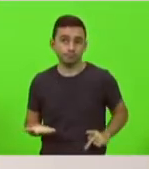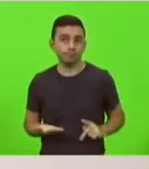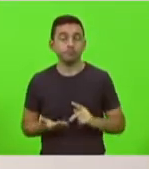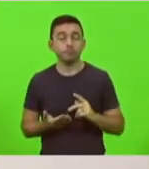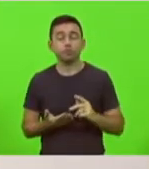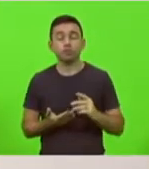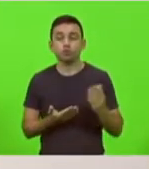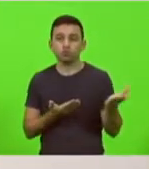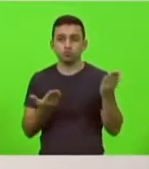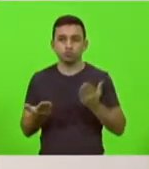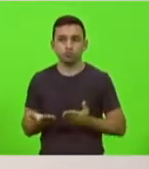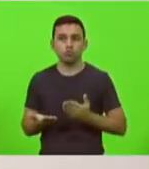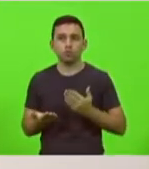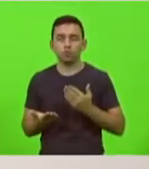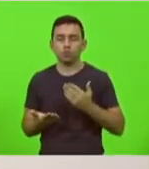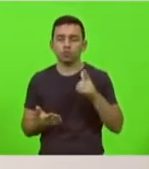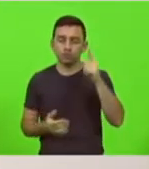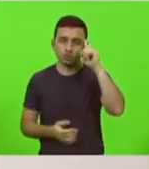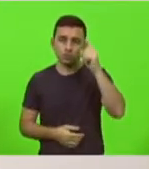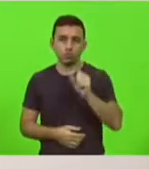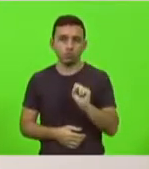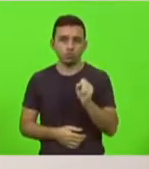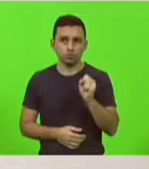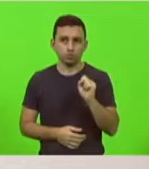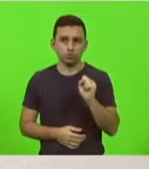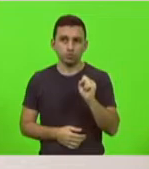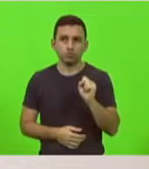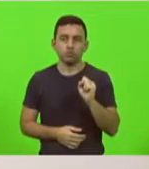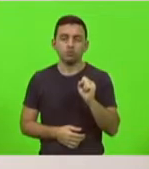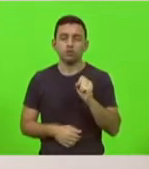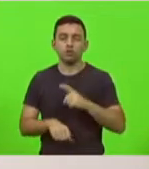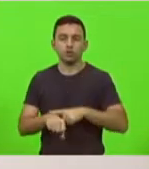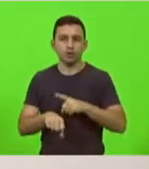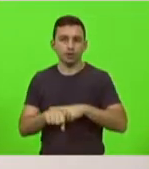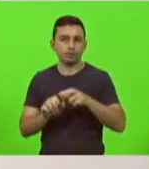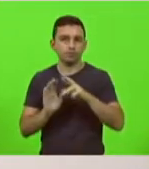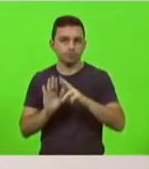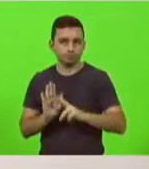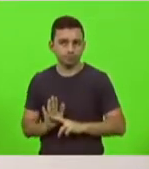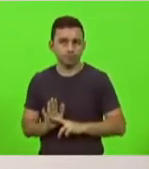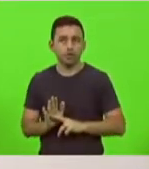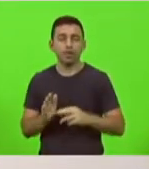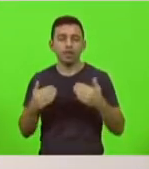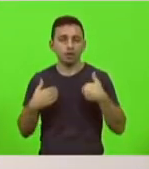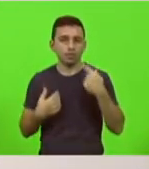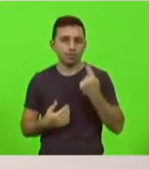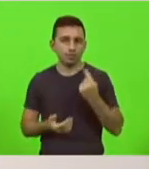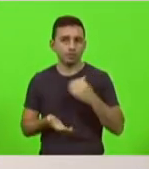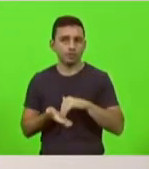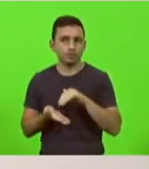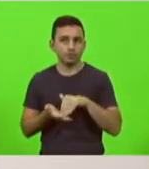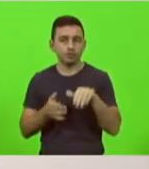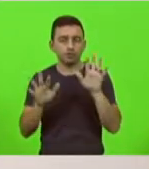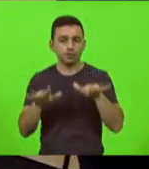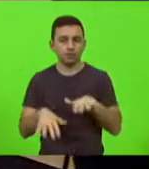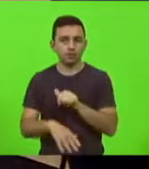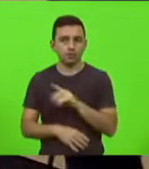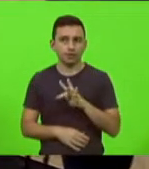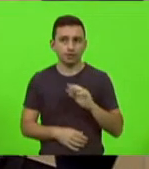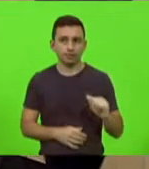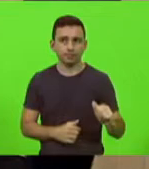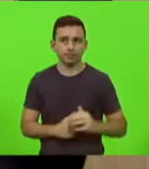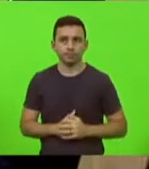outra ordinária para o dia 8 de fevereiro, no horário regimental. Para constar, eu, primeiro secretário, lavrei a presente